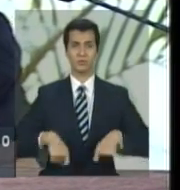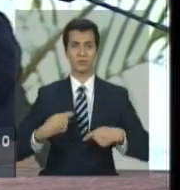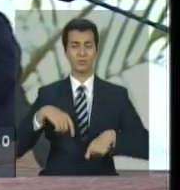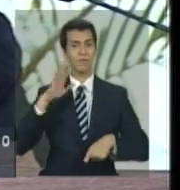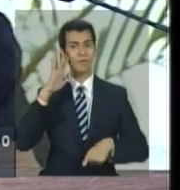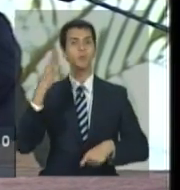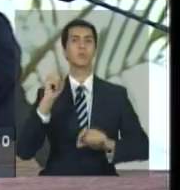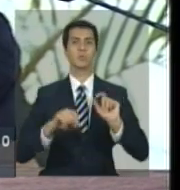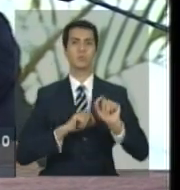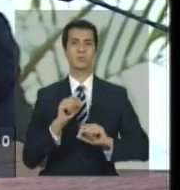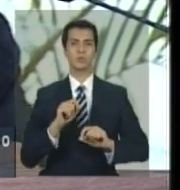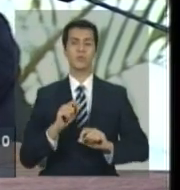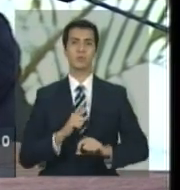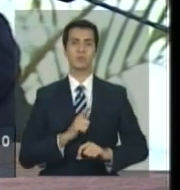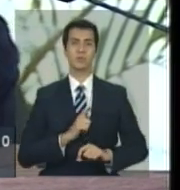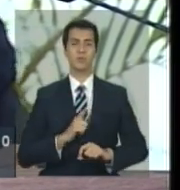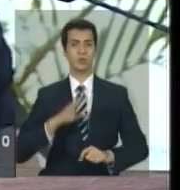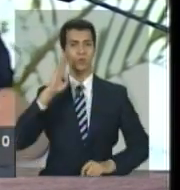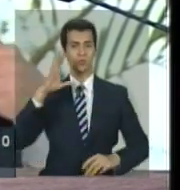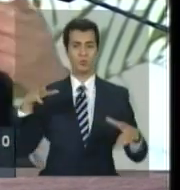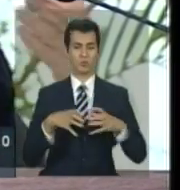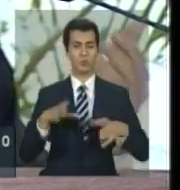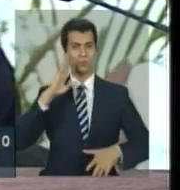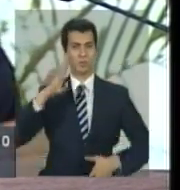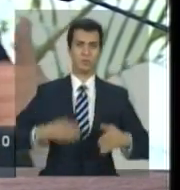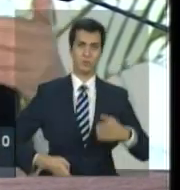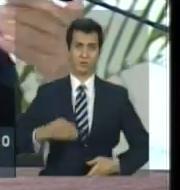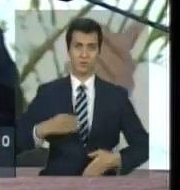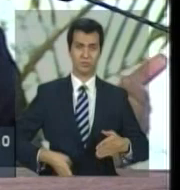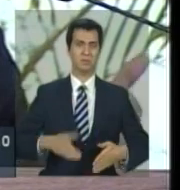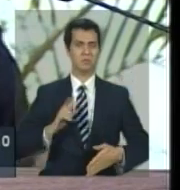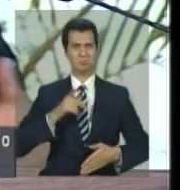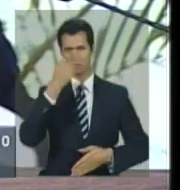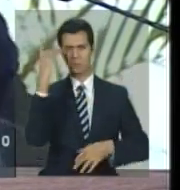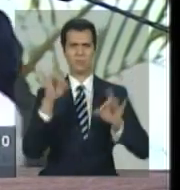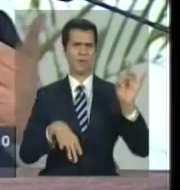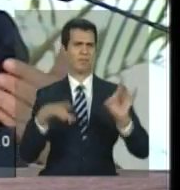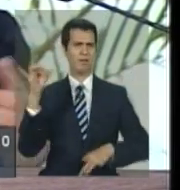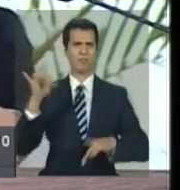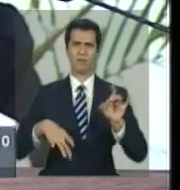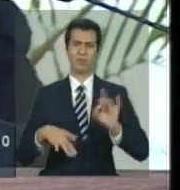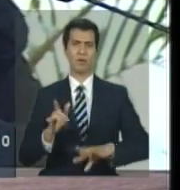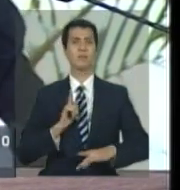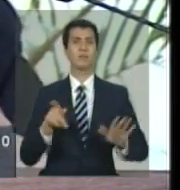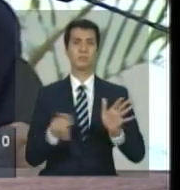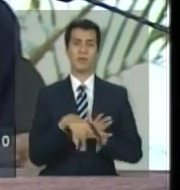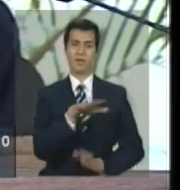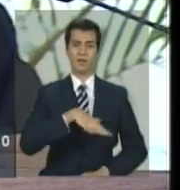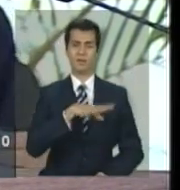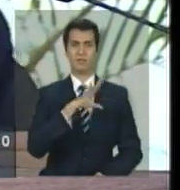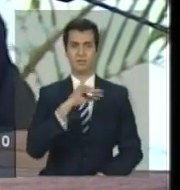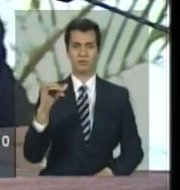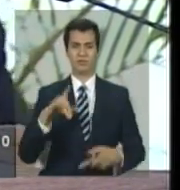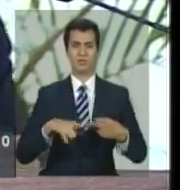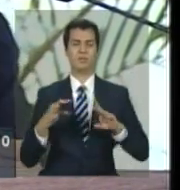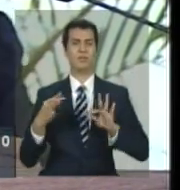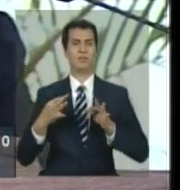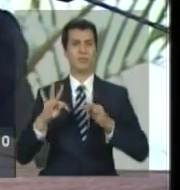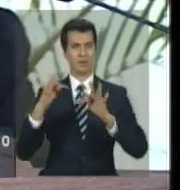evasão de recursos humanos das Forças Armadas, na área científica, técnica, mas também para todos